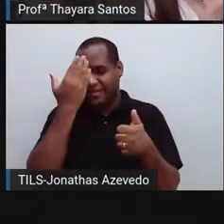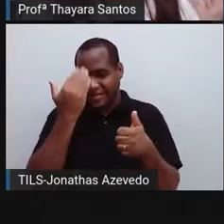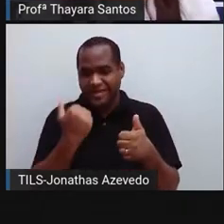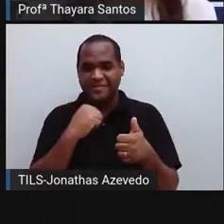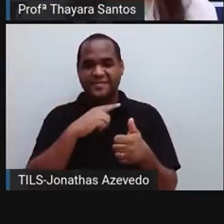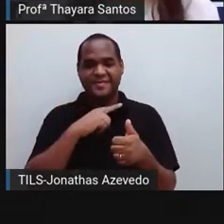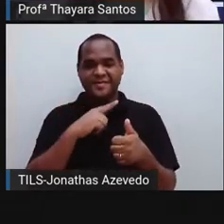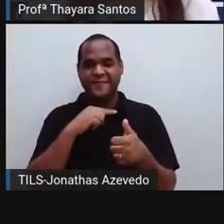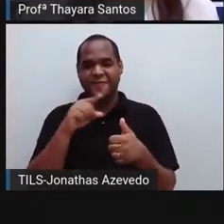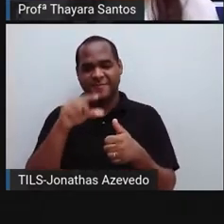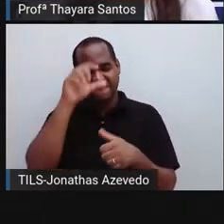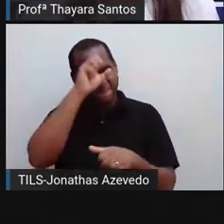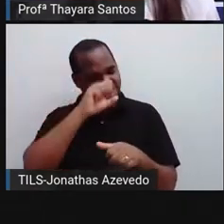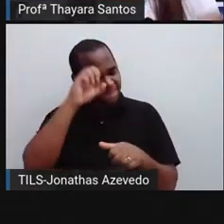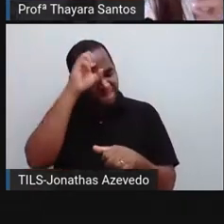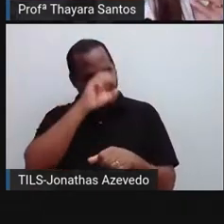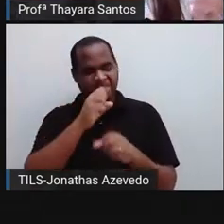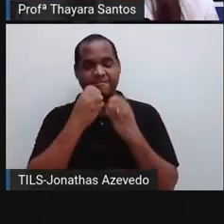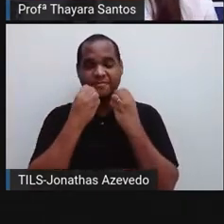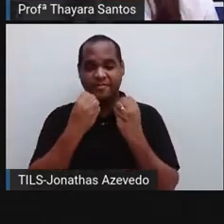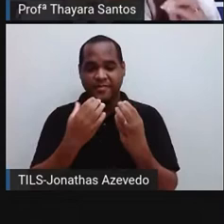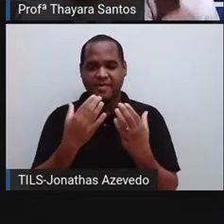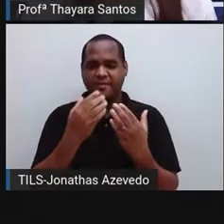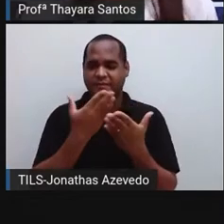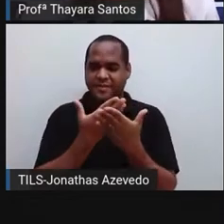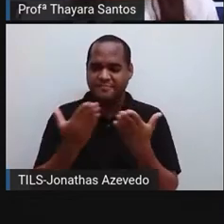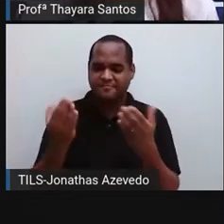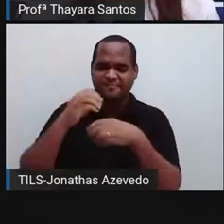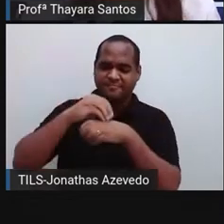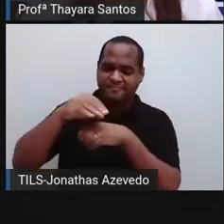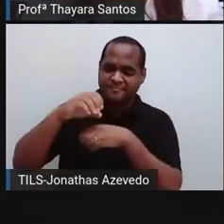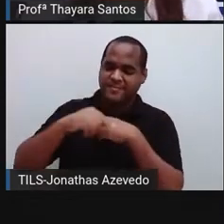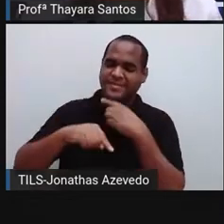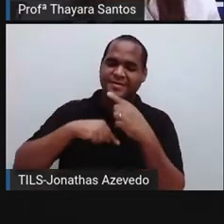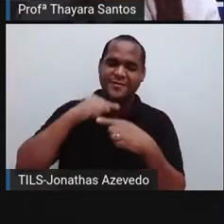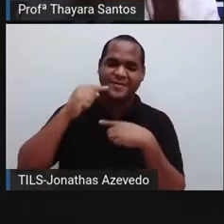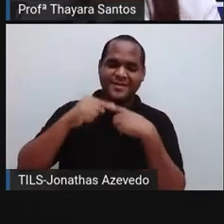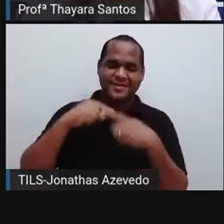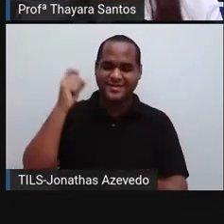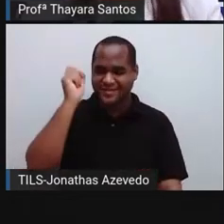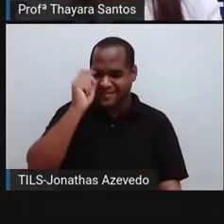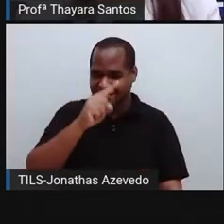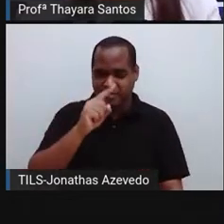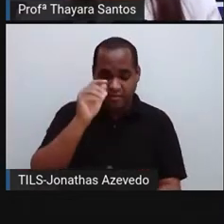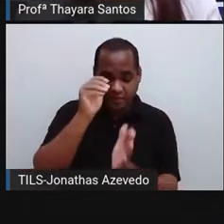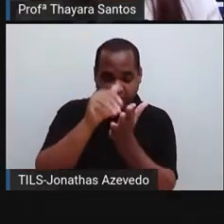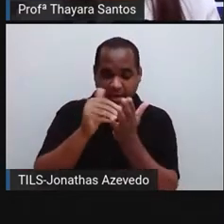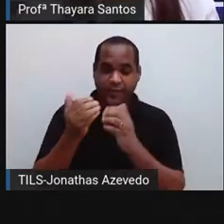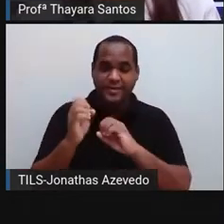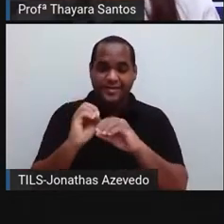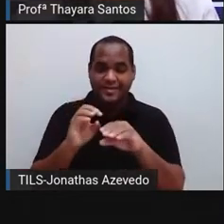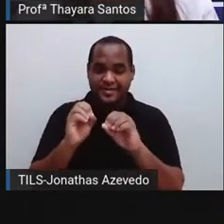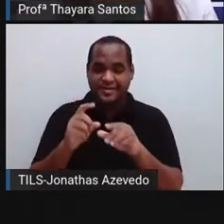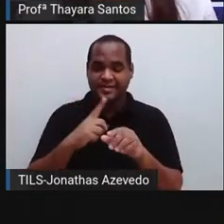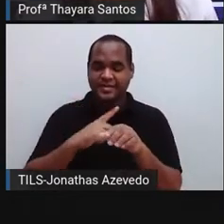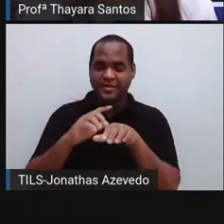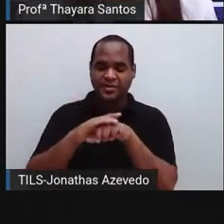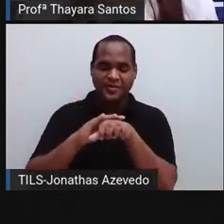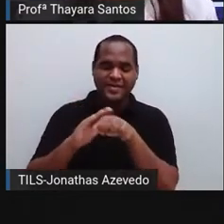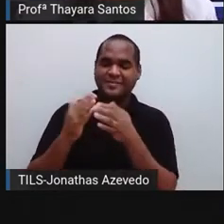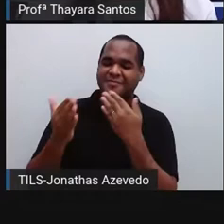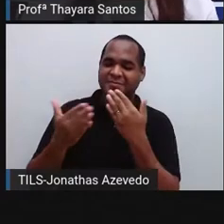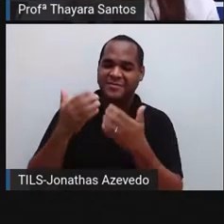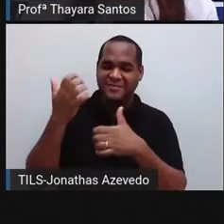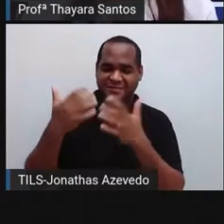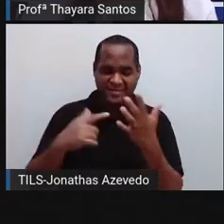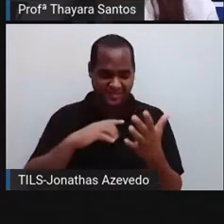vocês estão aprendendo com a gente, que vocês estão levando as dúvidas que ficam aqui no final das nossas aulas para conversar com os colegas de vocês